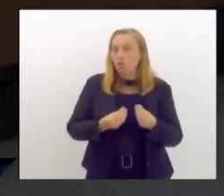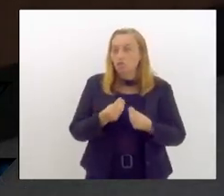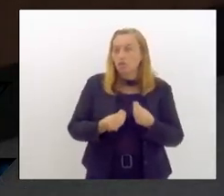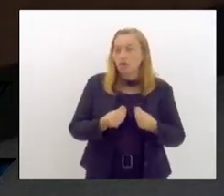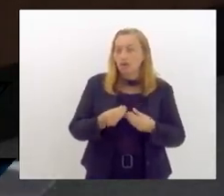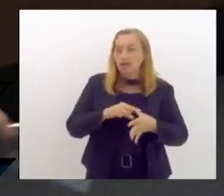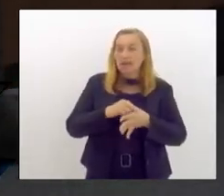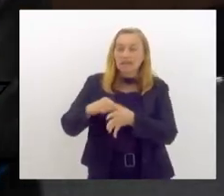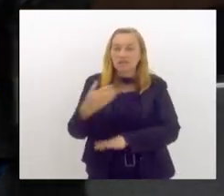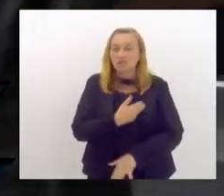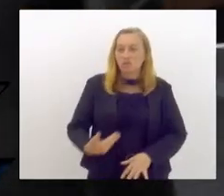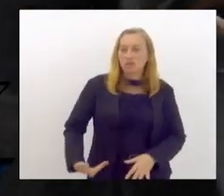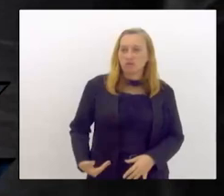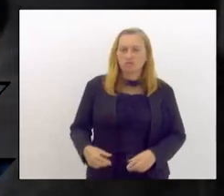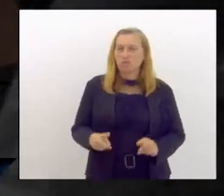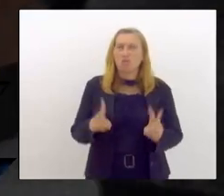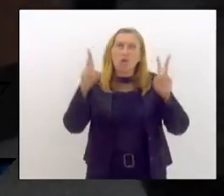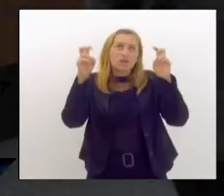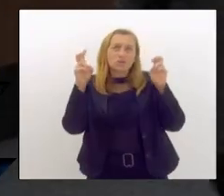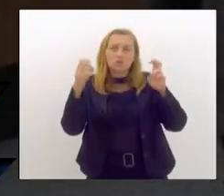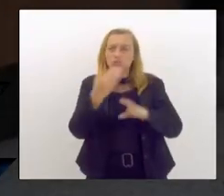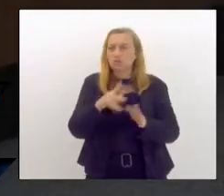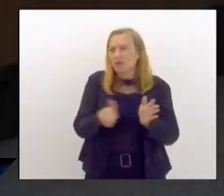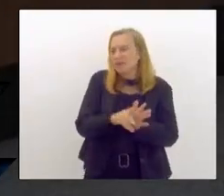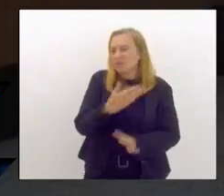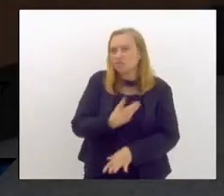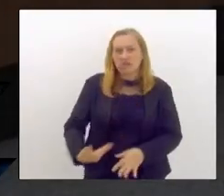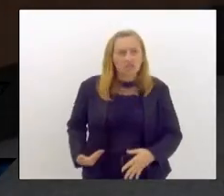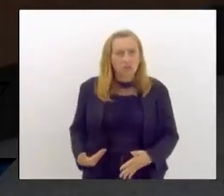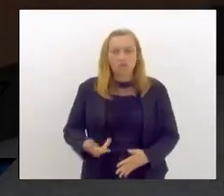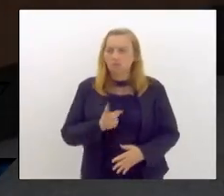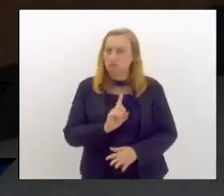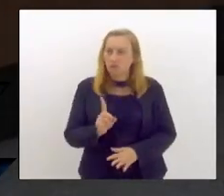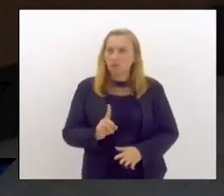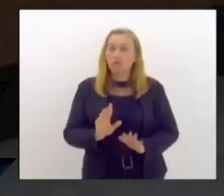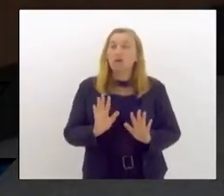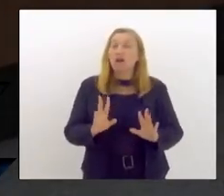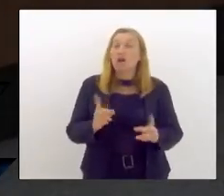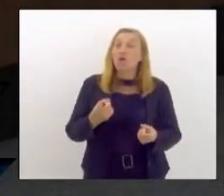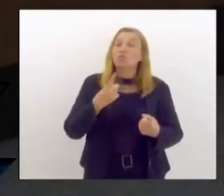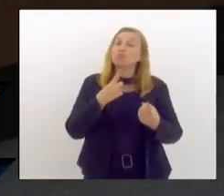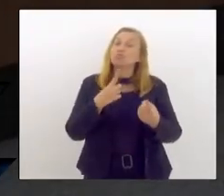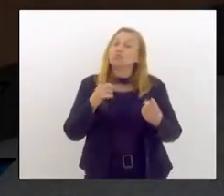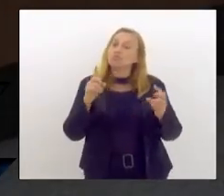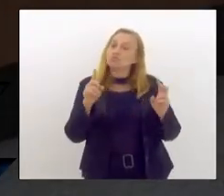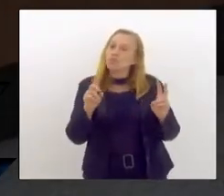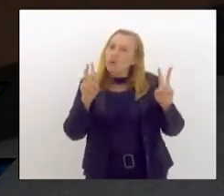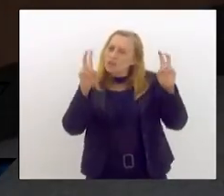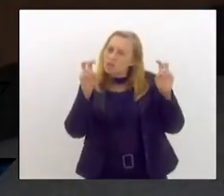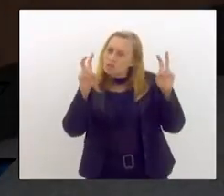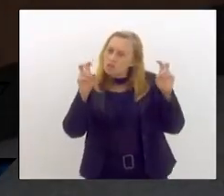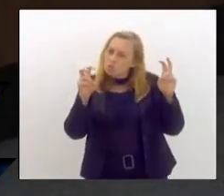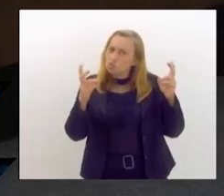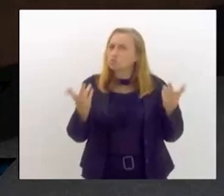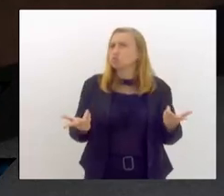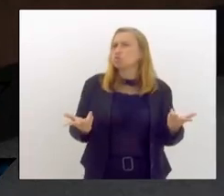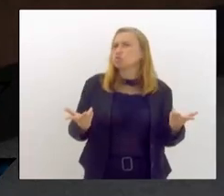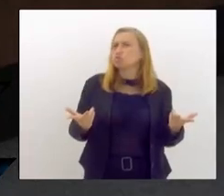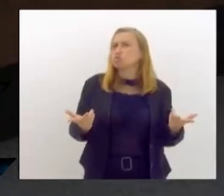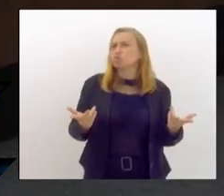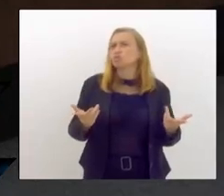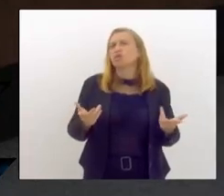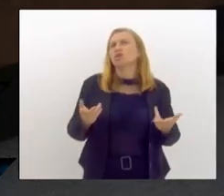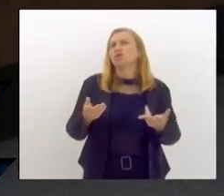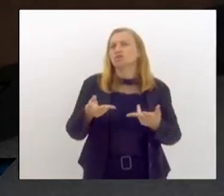matéria não é uma matéria de governador, do governo do Estado, é uma descortesia. Aliás, é uma descortesia que a gente